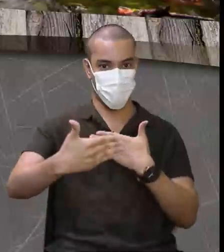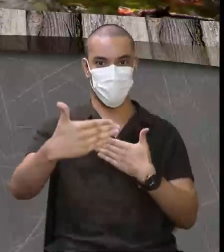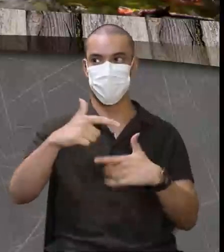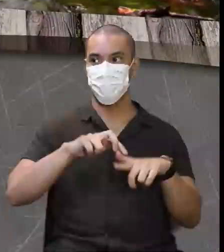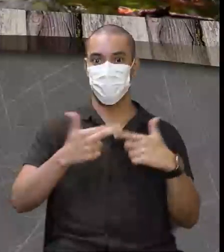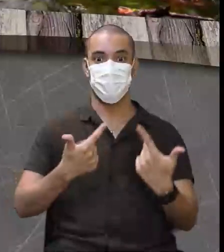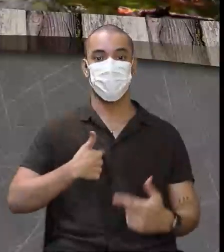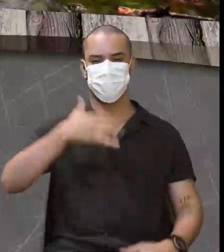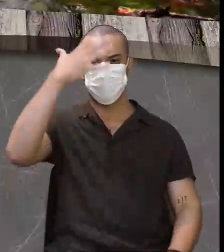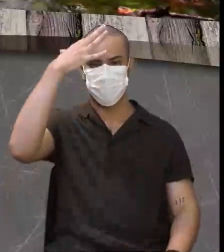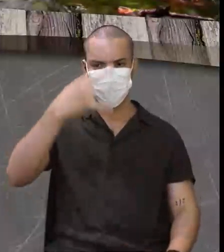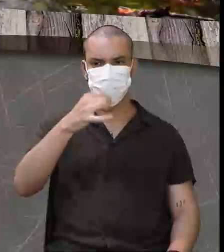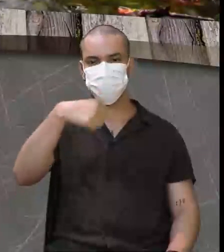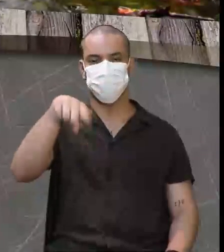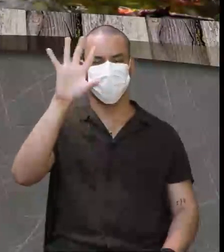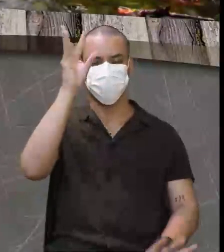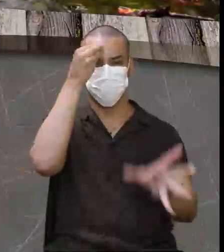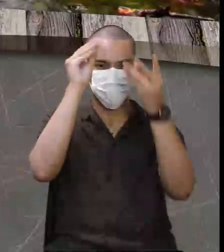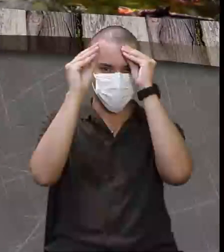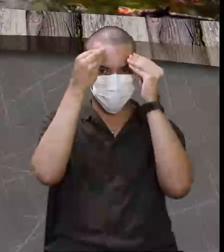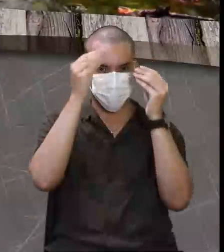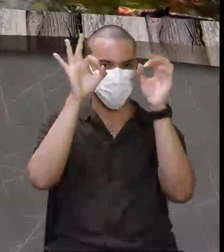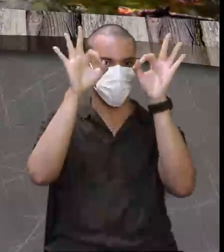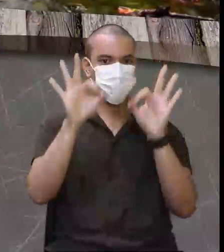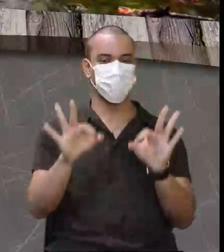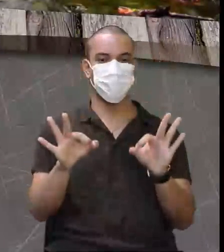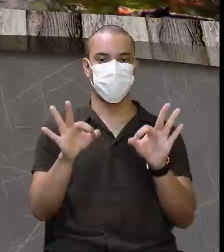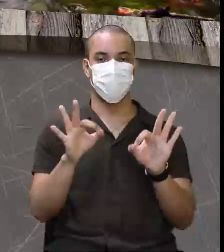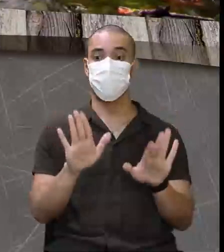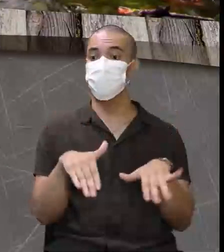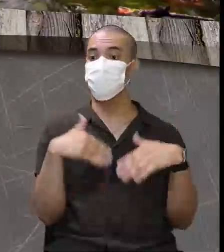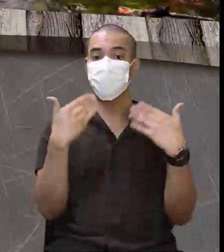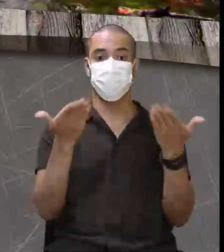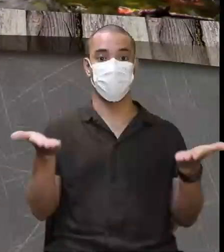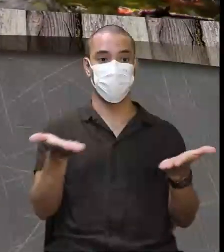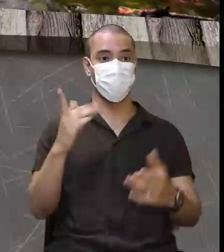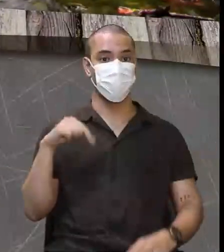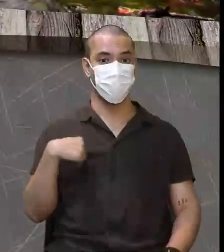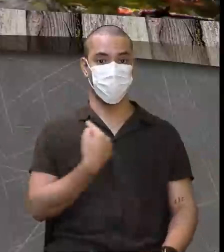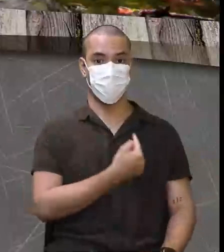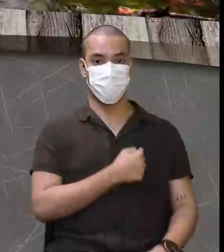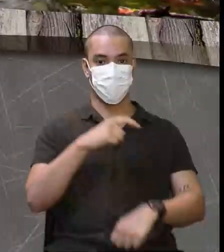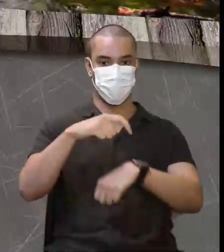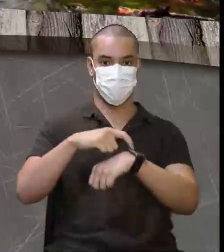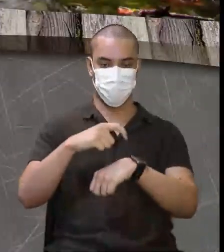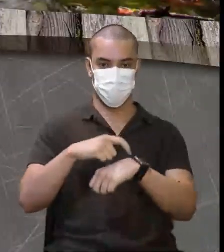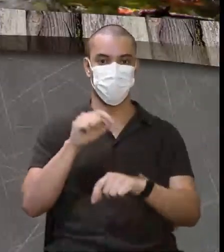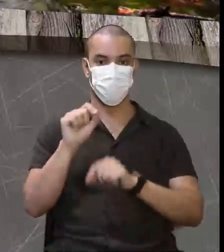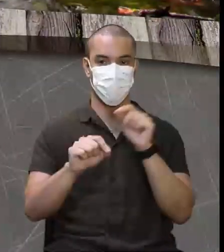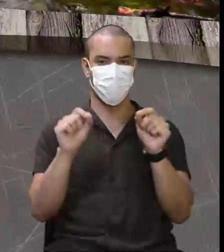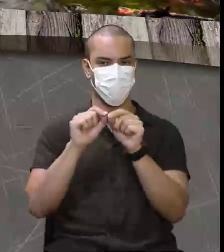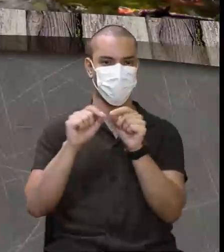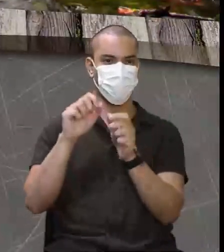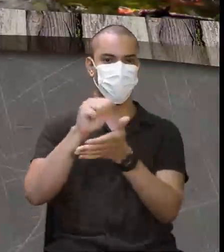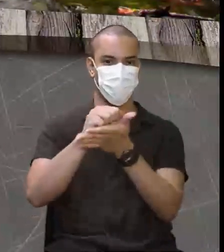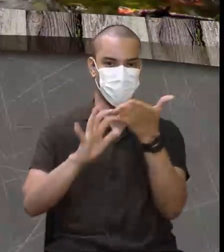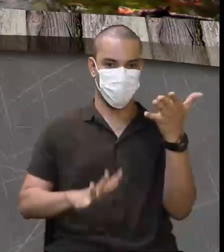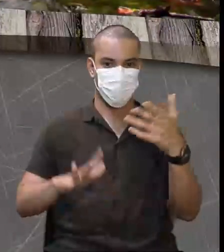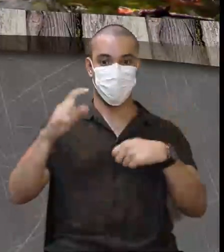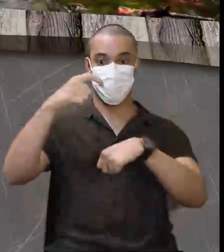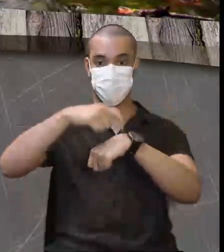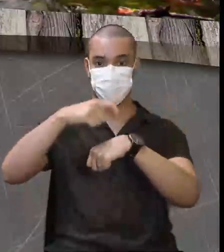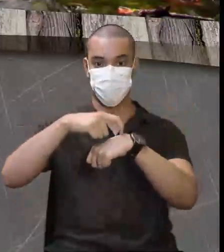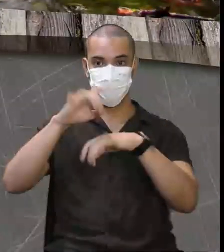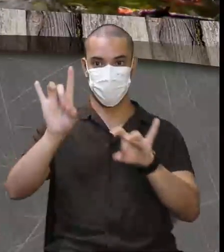que você fixou aí legal, né? Então, agora a gente vai dar um tempinho para você fazer aquela atividade. É um